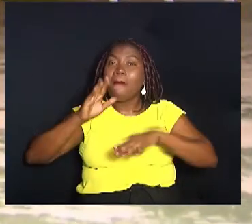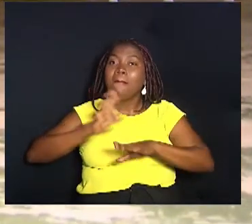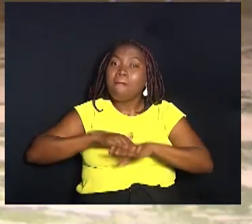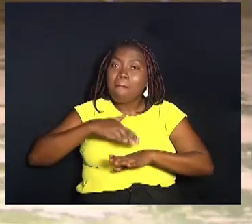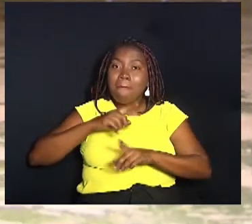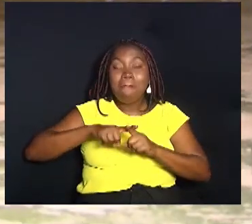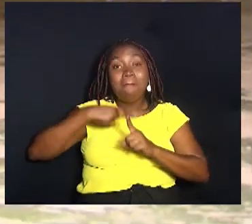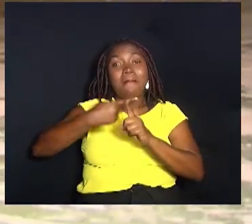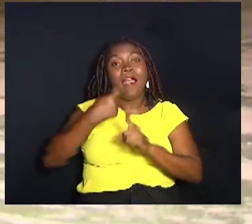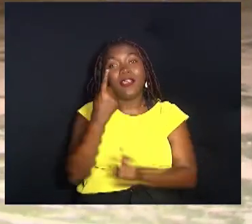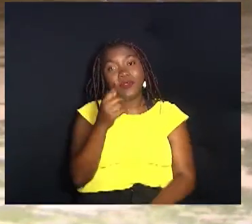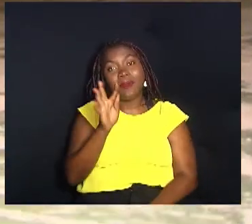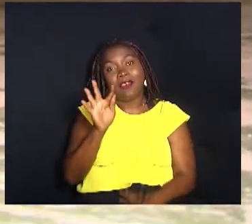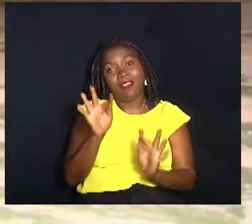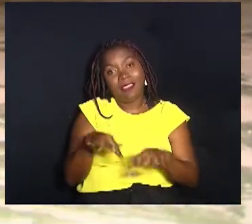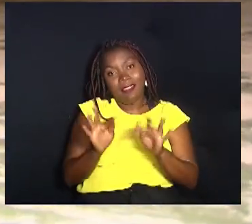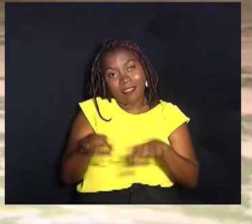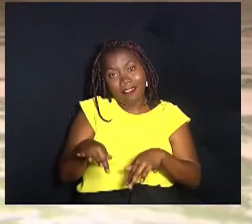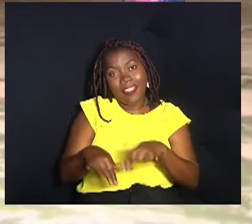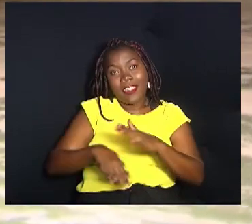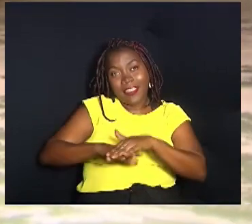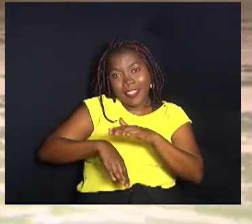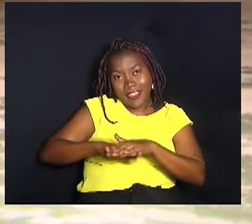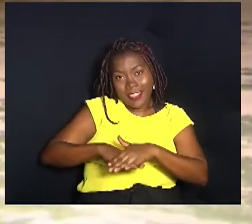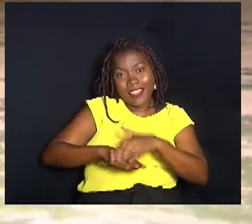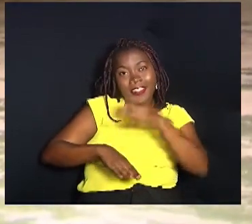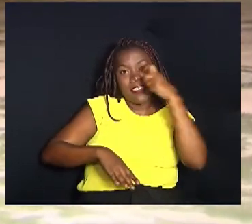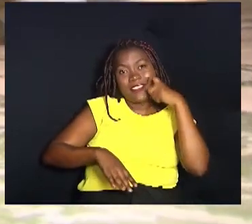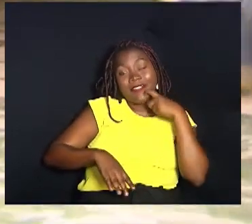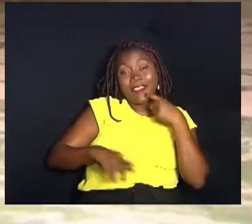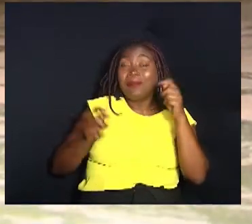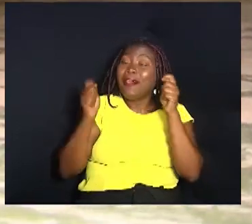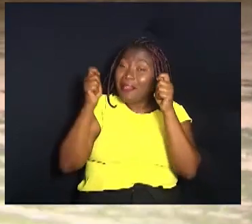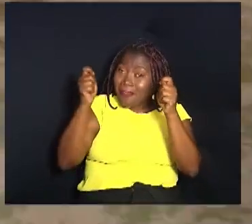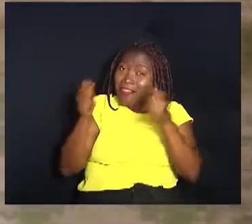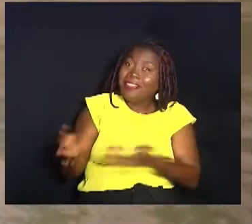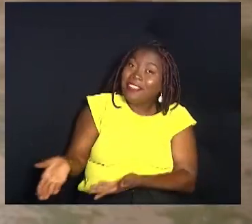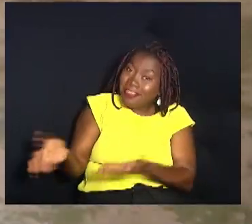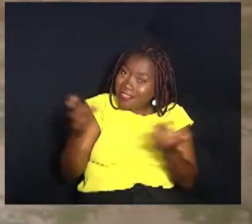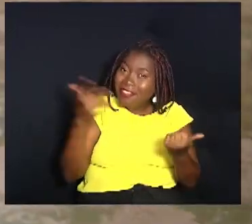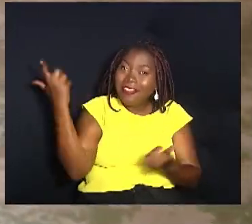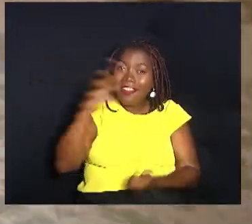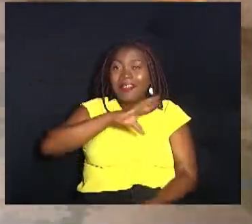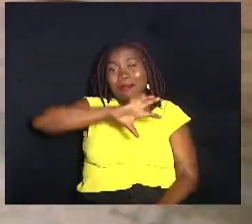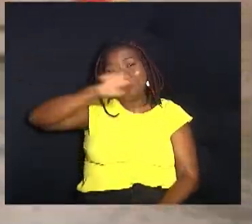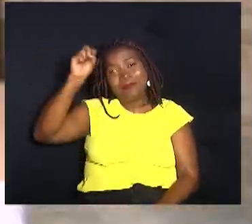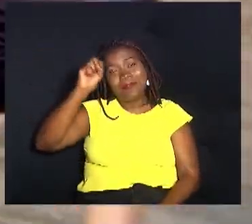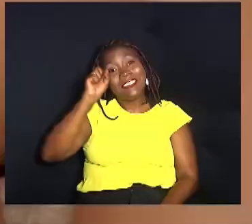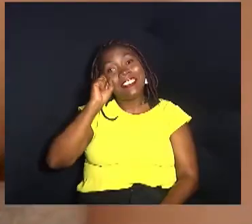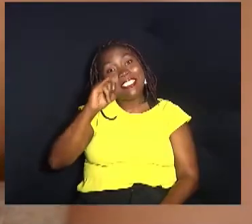aí do Municipal de Campinas, e vai lá torcer pra gente, para que a gente possa sair com esse título aí, se Deus quiser.